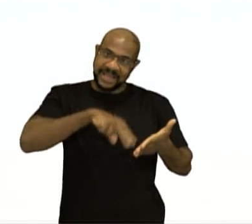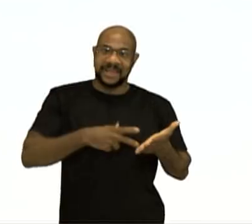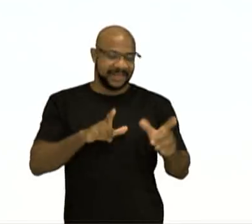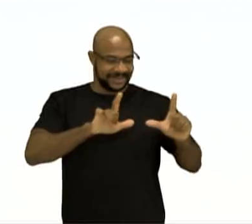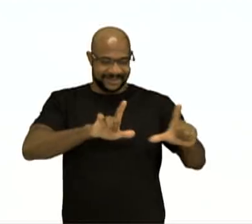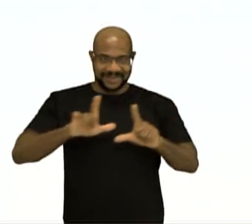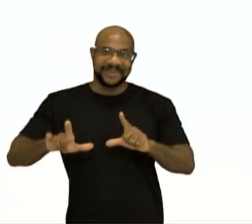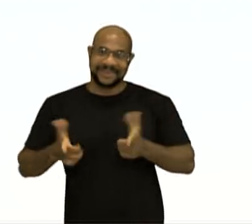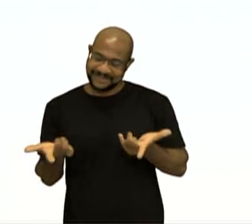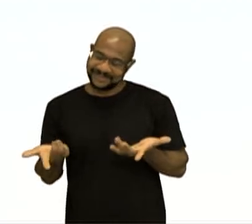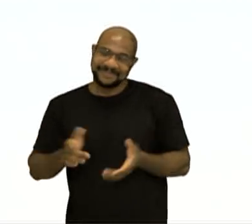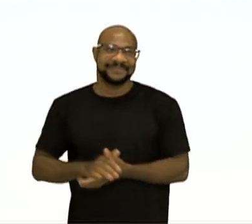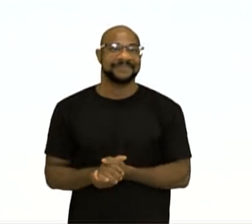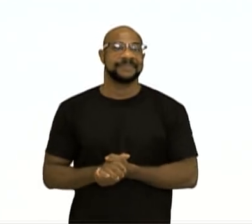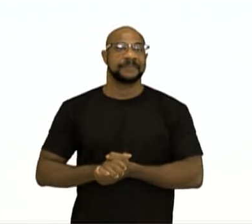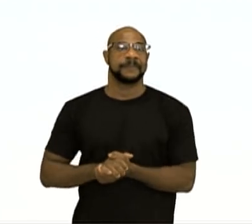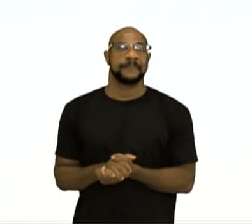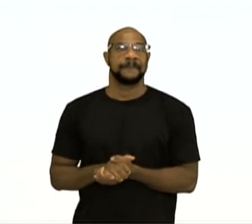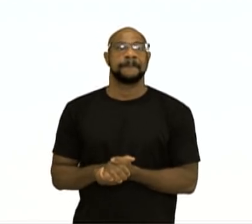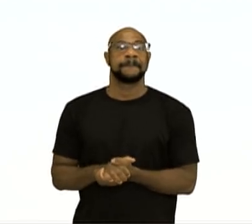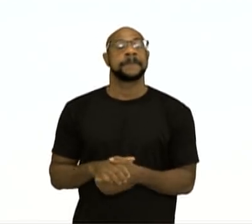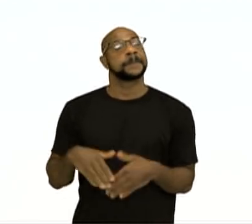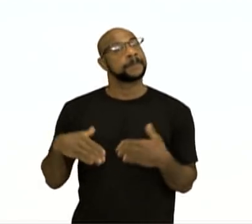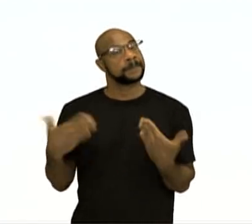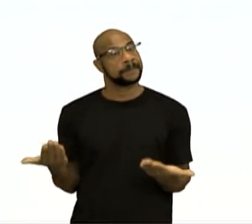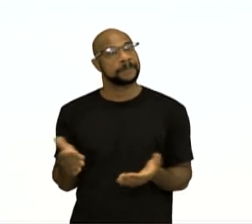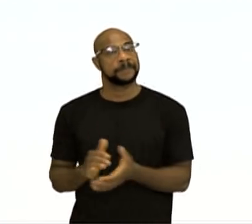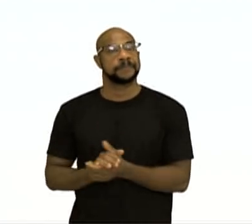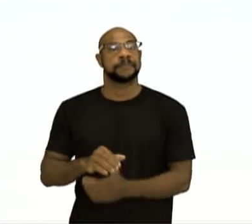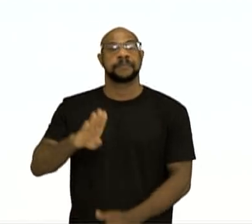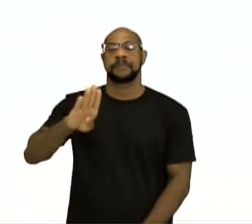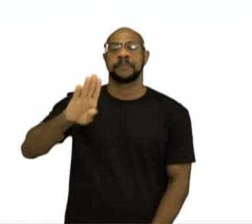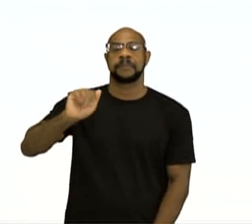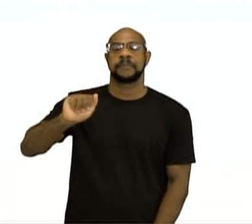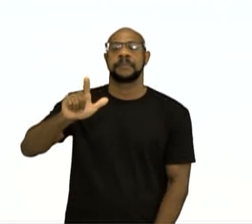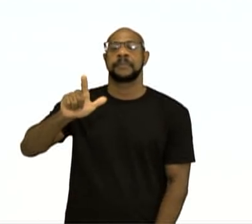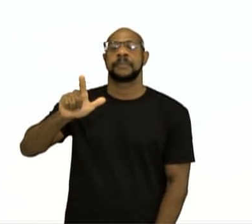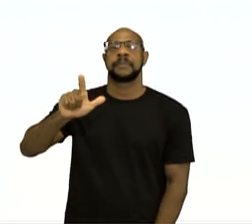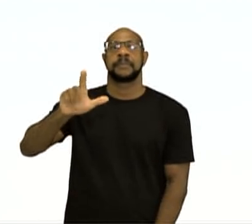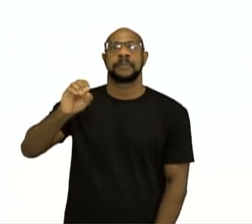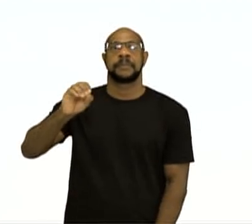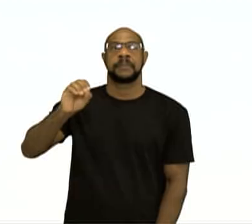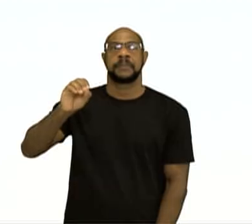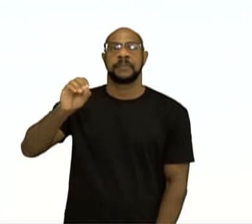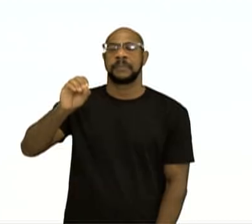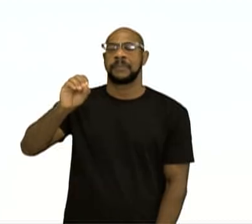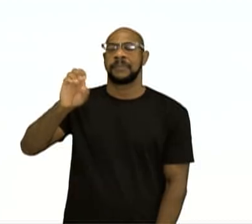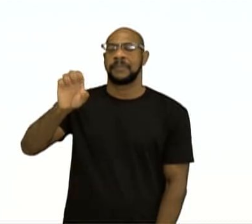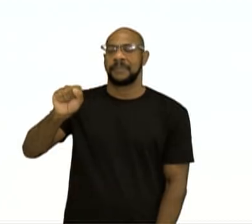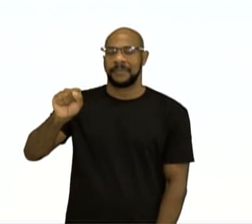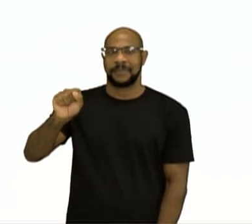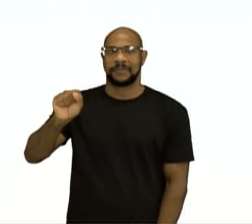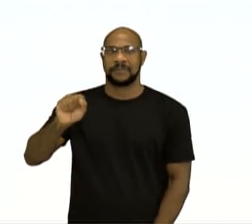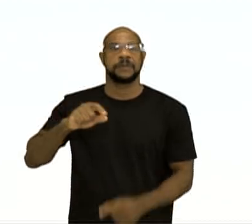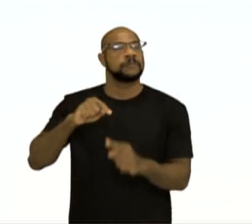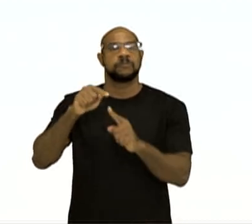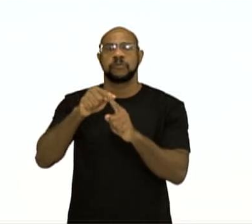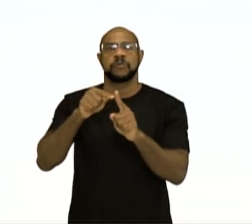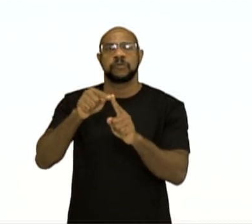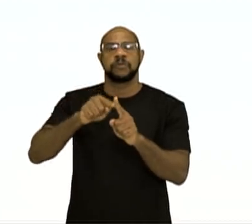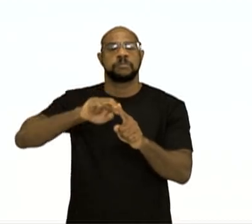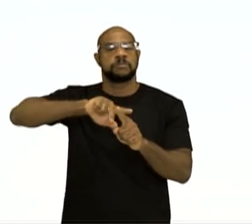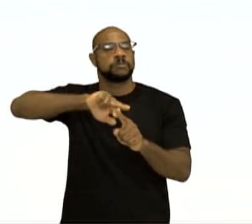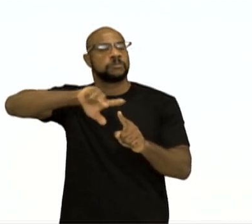falando. Bom, então os balões, eles podem ser de vários tipos, né? Se